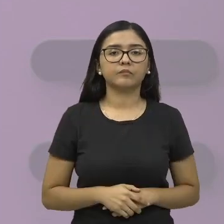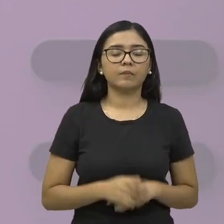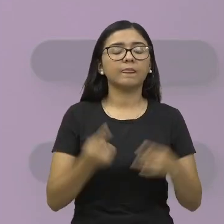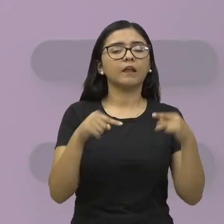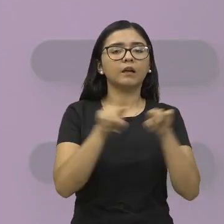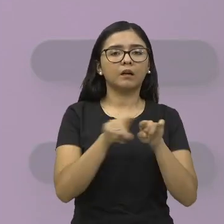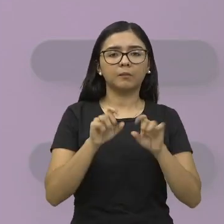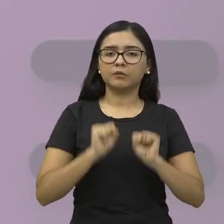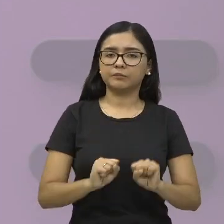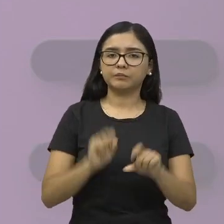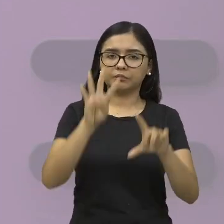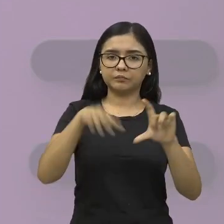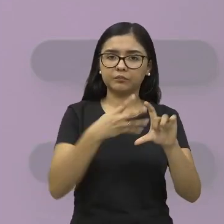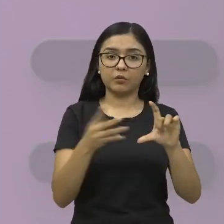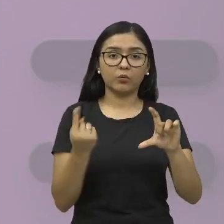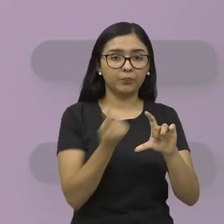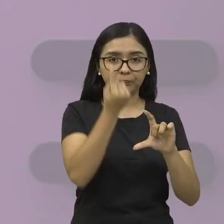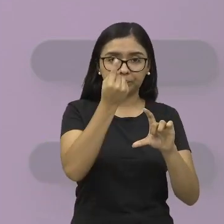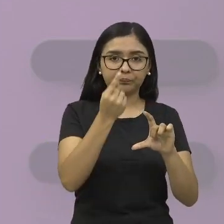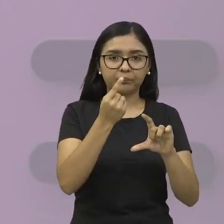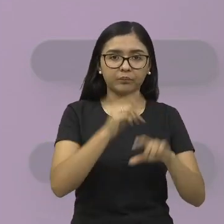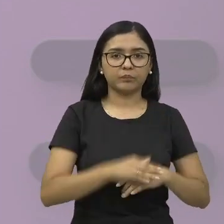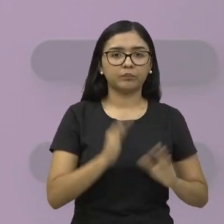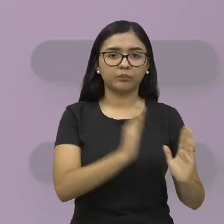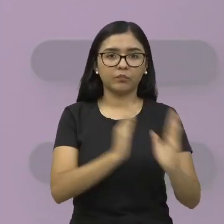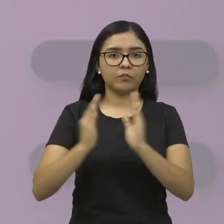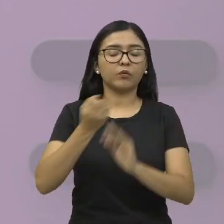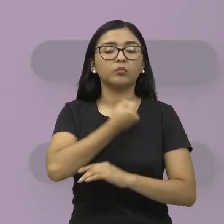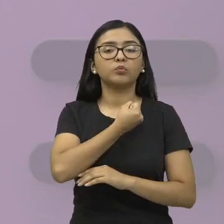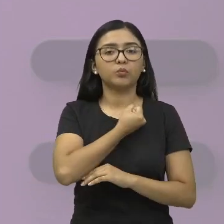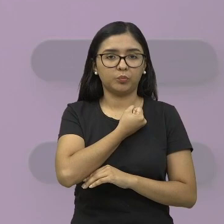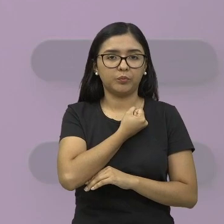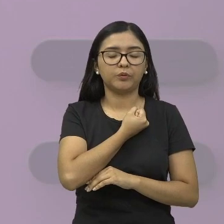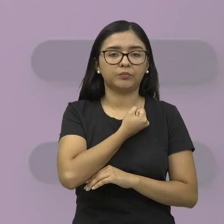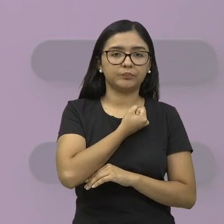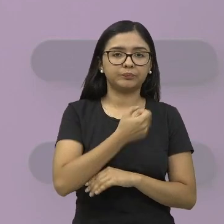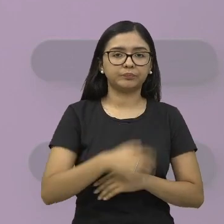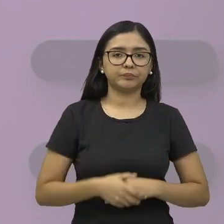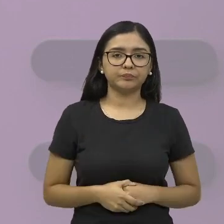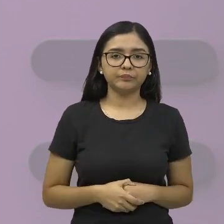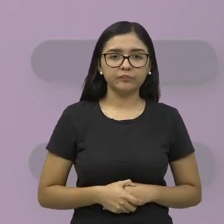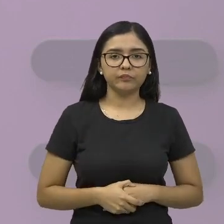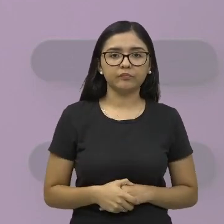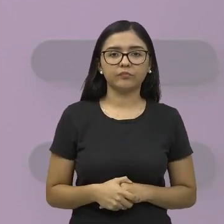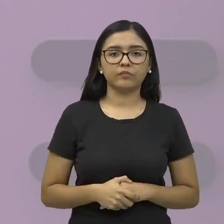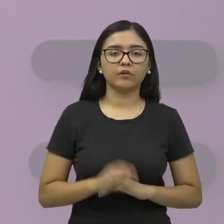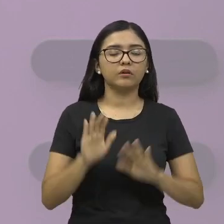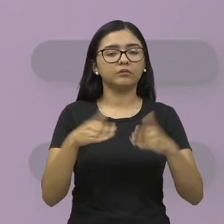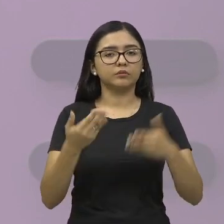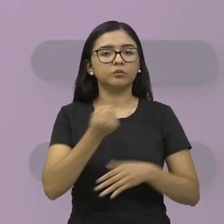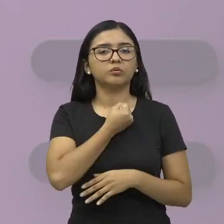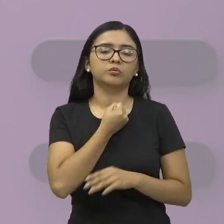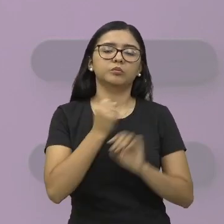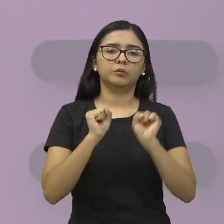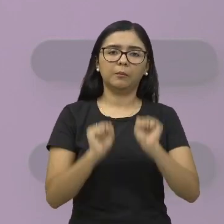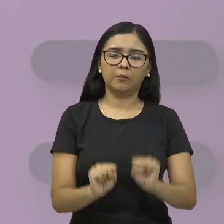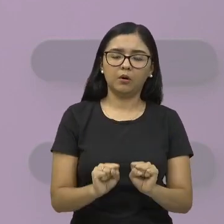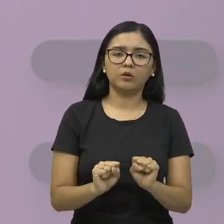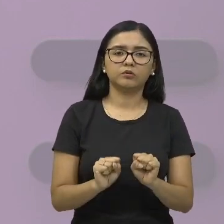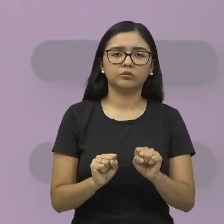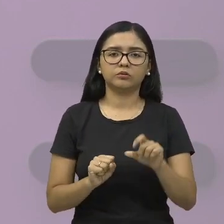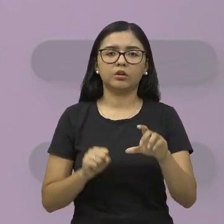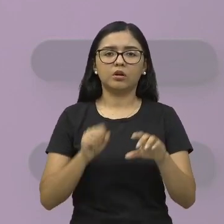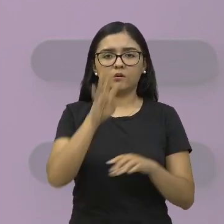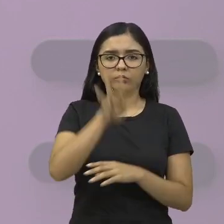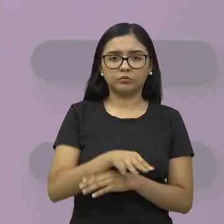fazer a multiplicação de uma matriz com um número, tá? E aí, esse número pode ser um